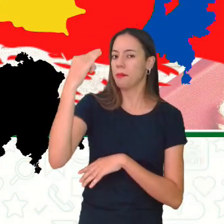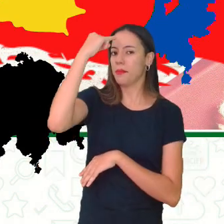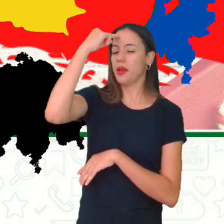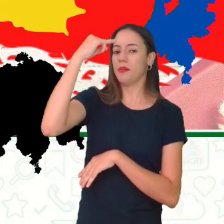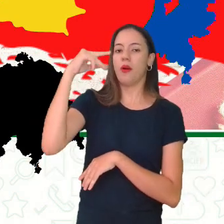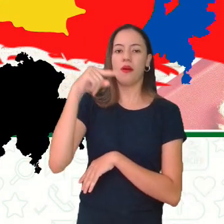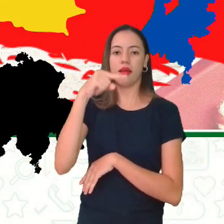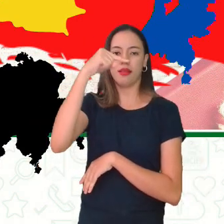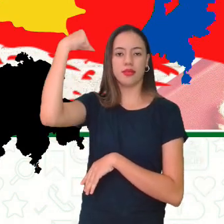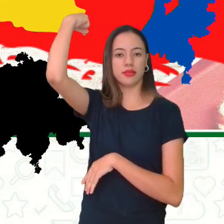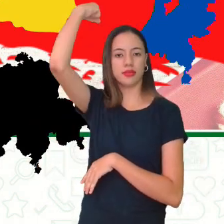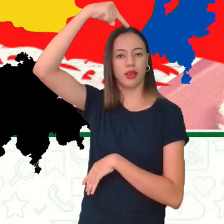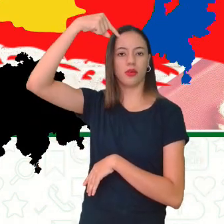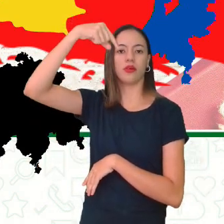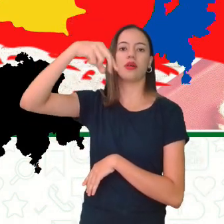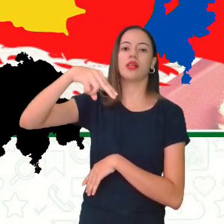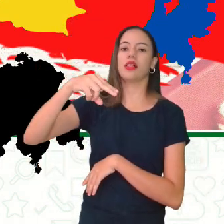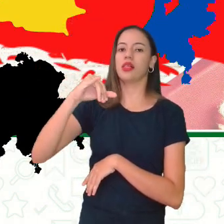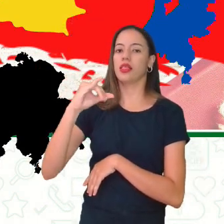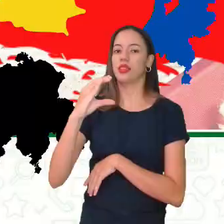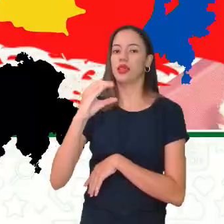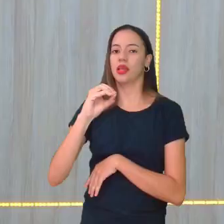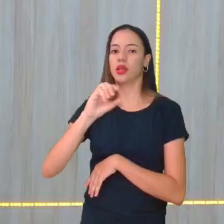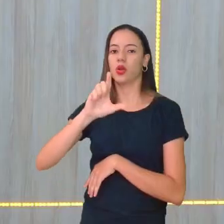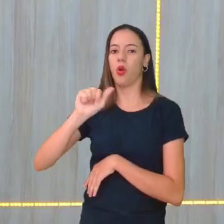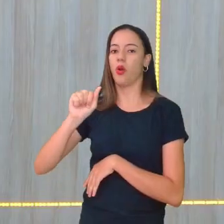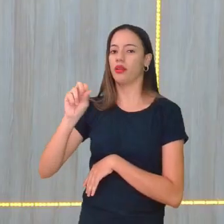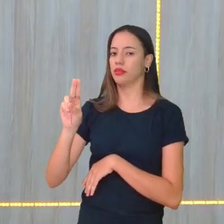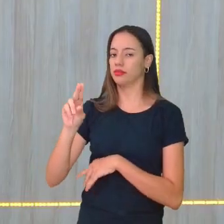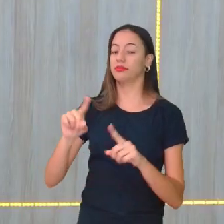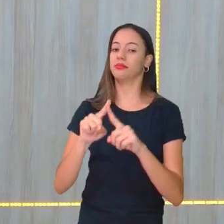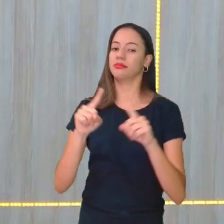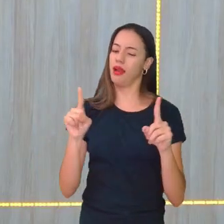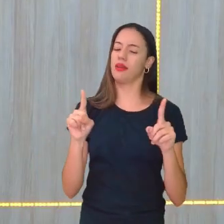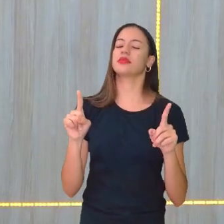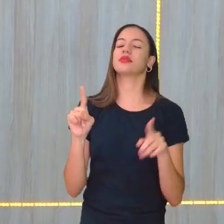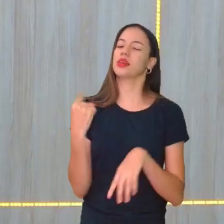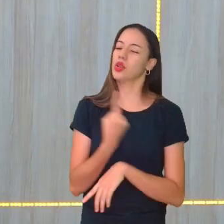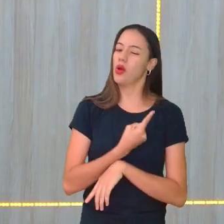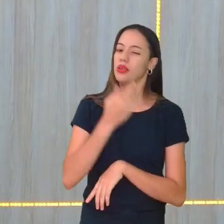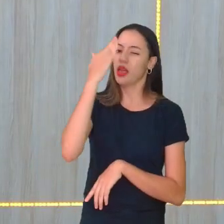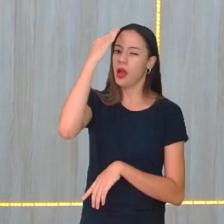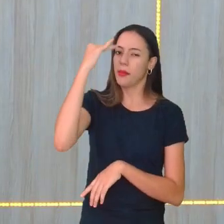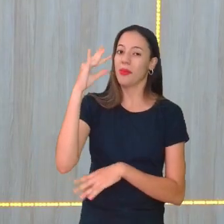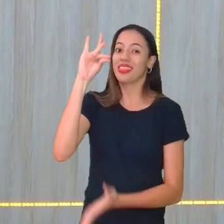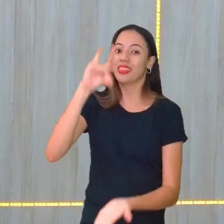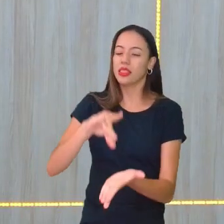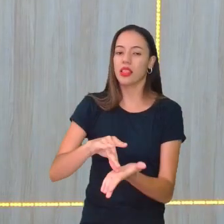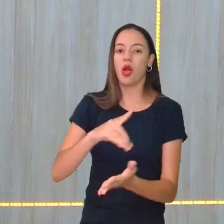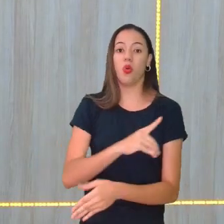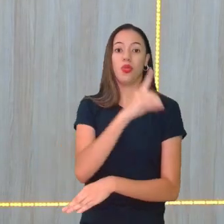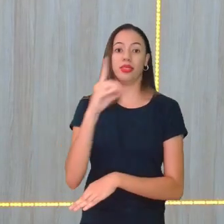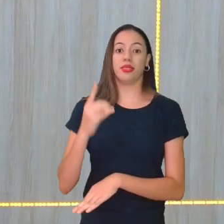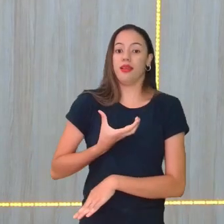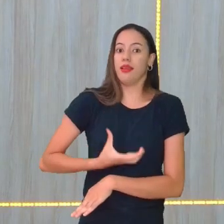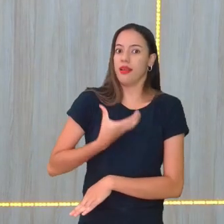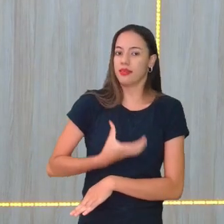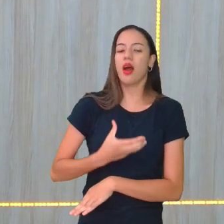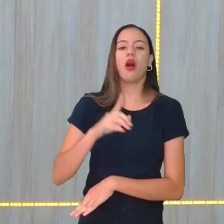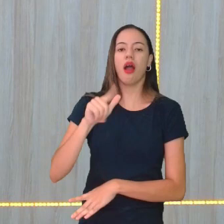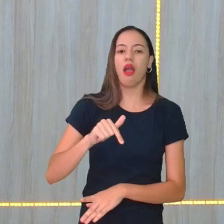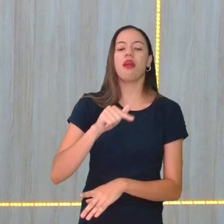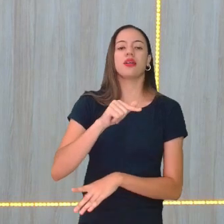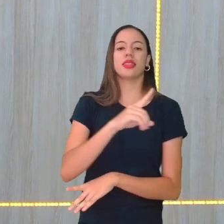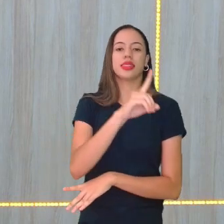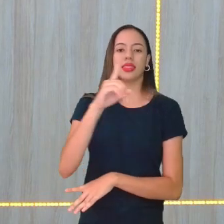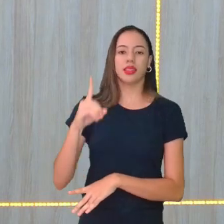do São Nicolau. Mas a gente sabe que a data, né, do Natal é o dia 25 de dezembro.